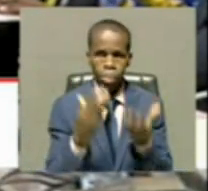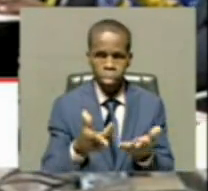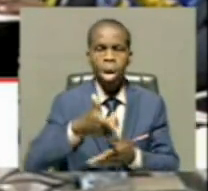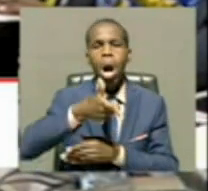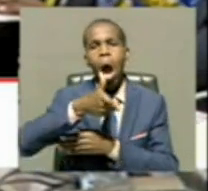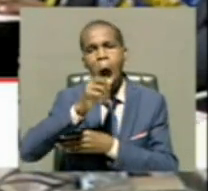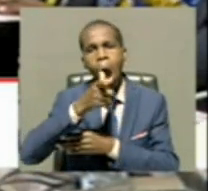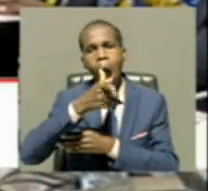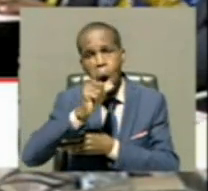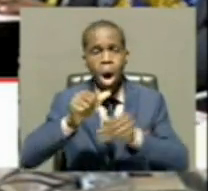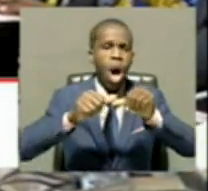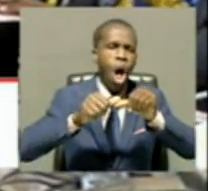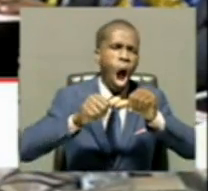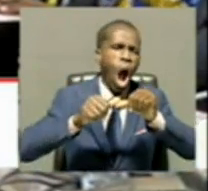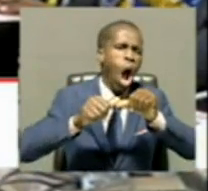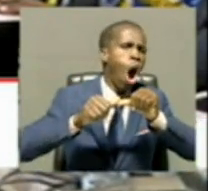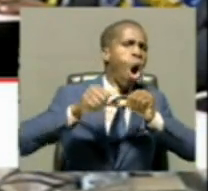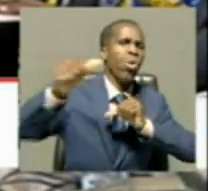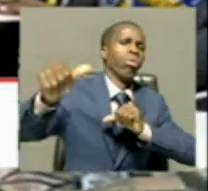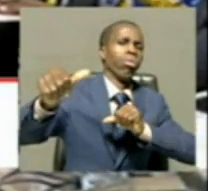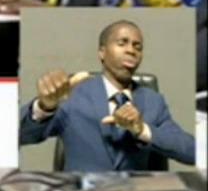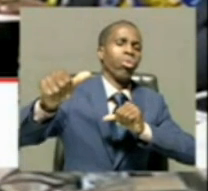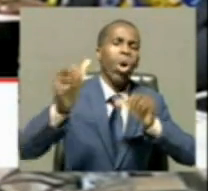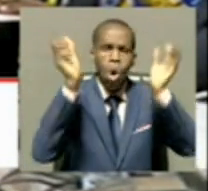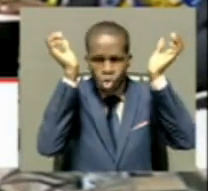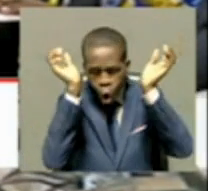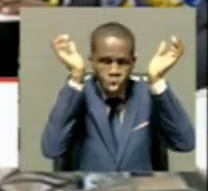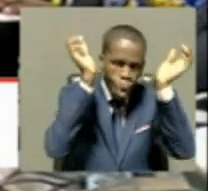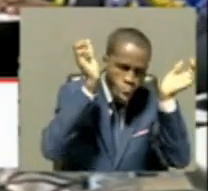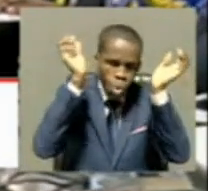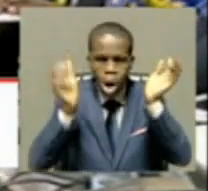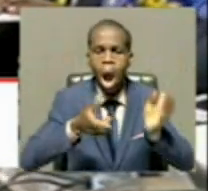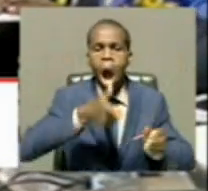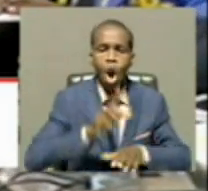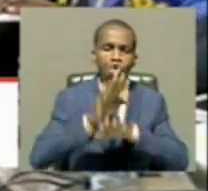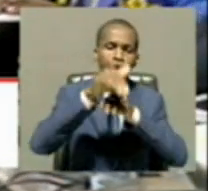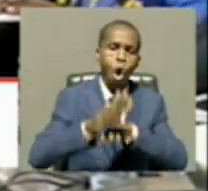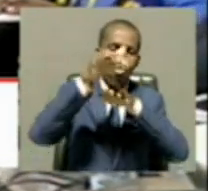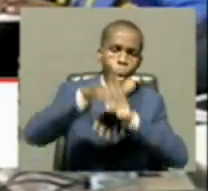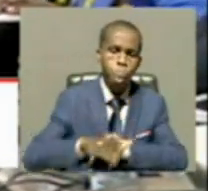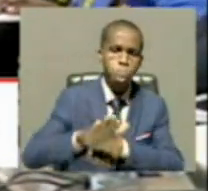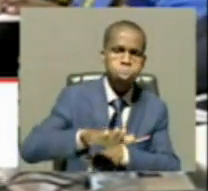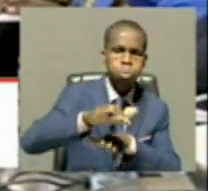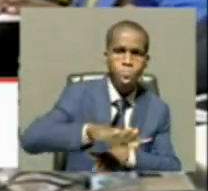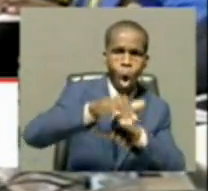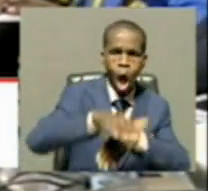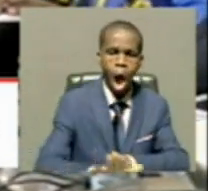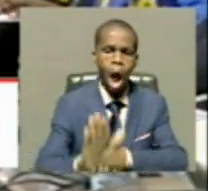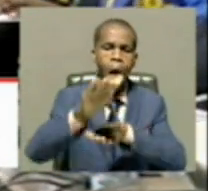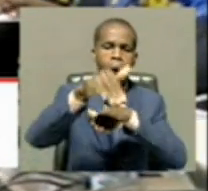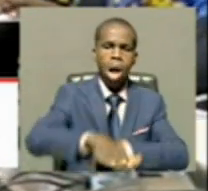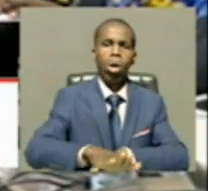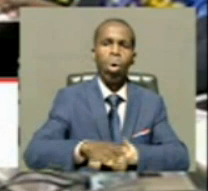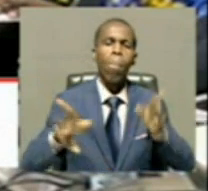a água onde ela está, que está a 180 km, temos noção do custo. Com o rio mais próximo é o rio Cunene, que se encontra